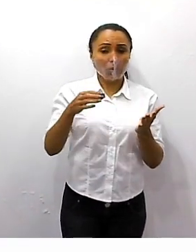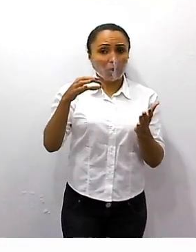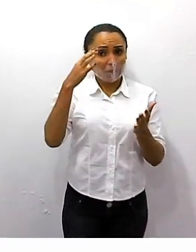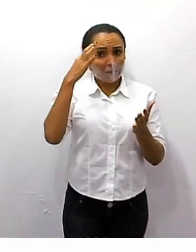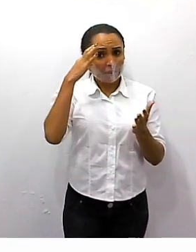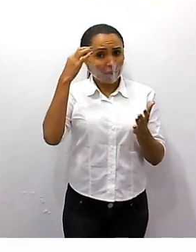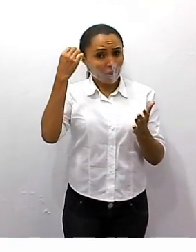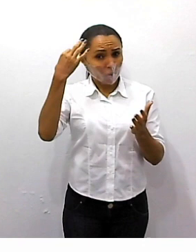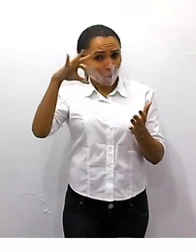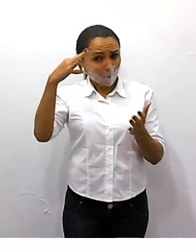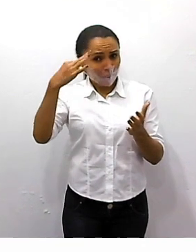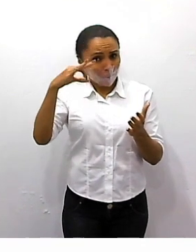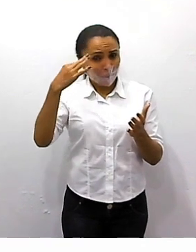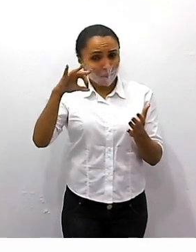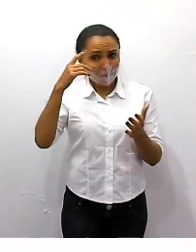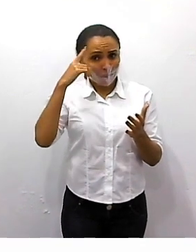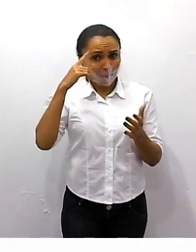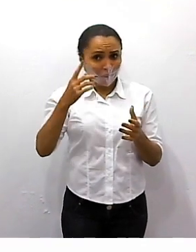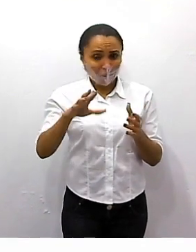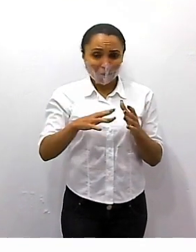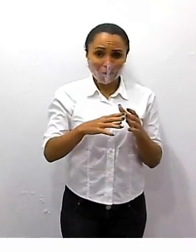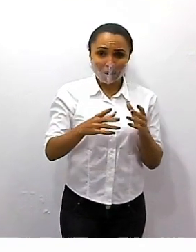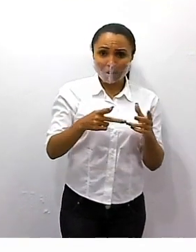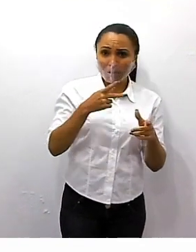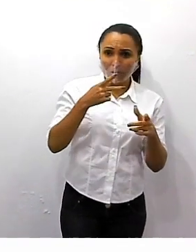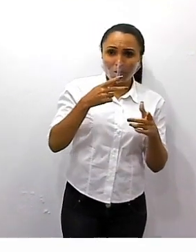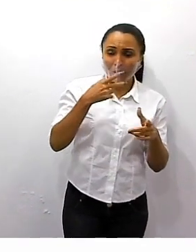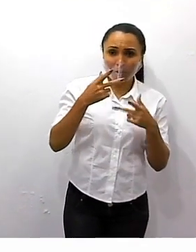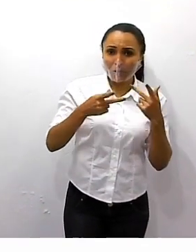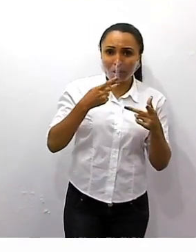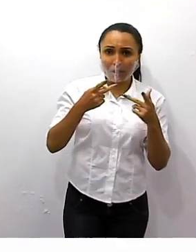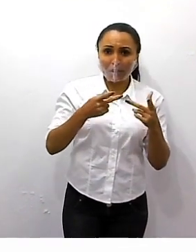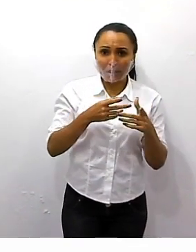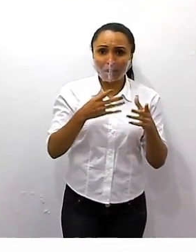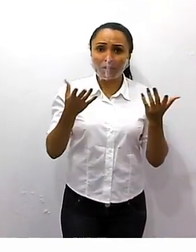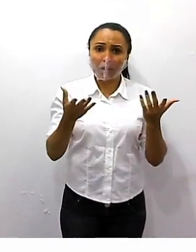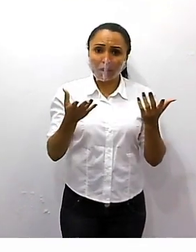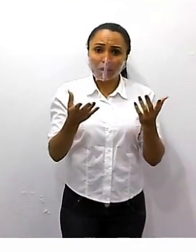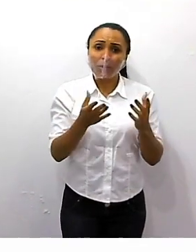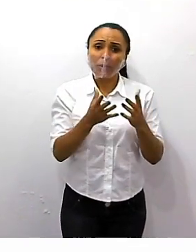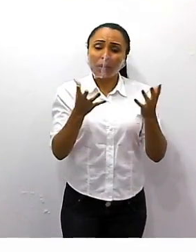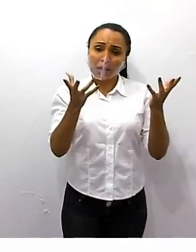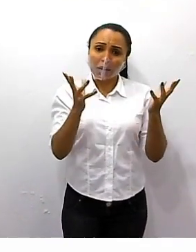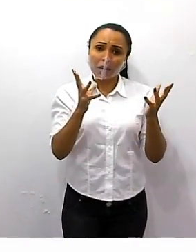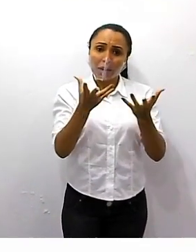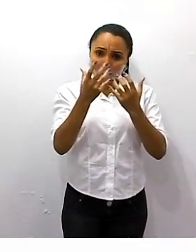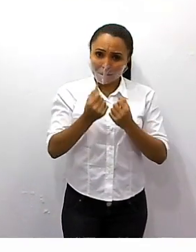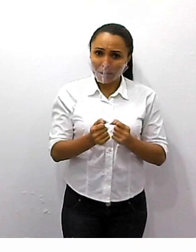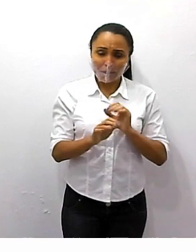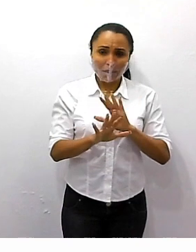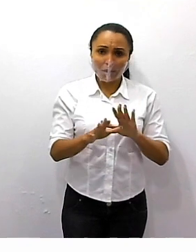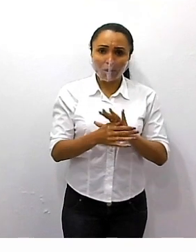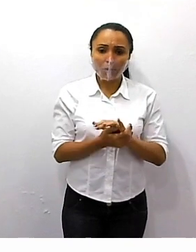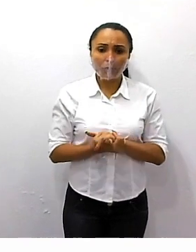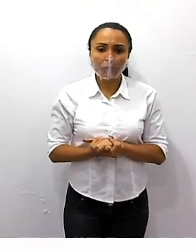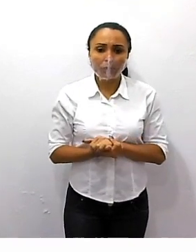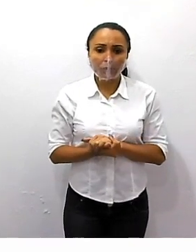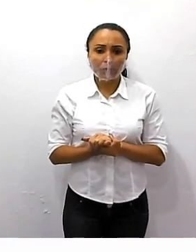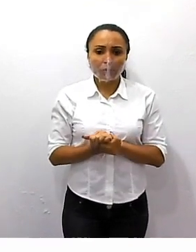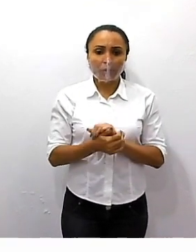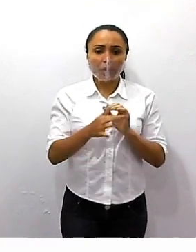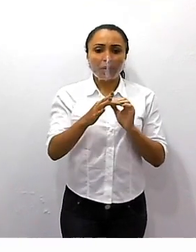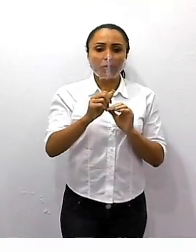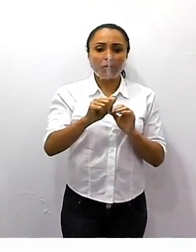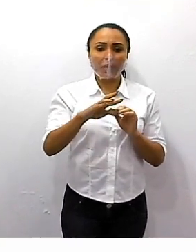cabeça, né, não quer dizer que ele vá admitir, né? Então, a ideia do embora aí tá certo. Farei todos os doces